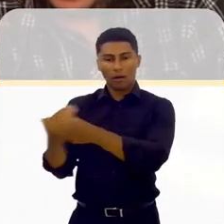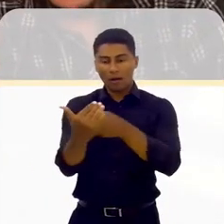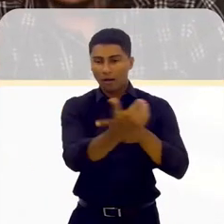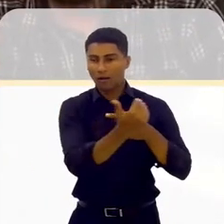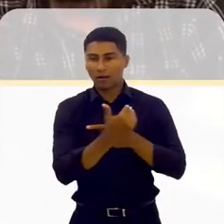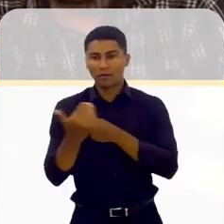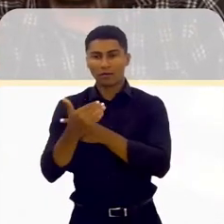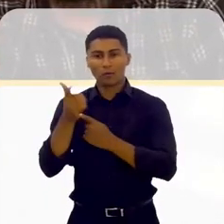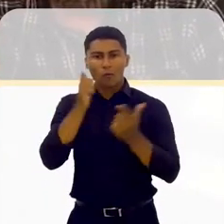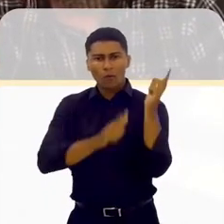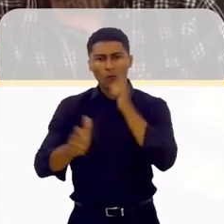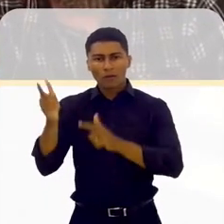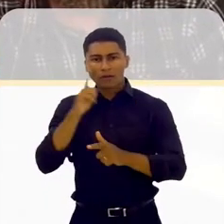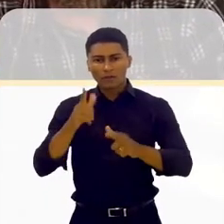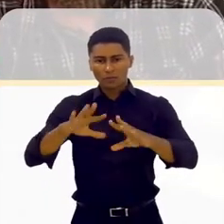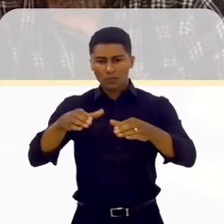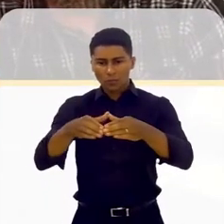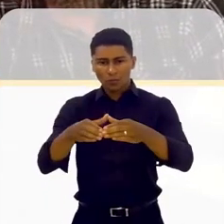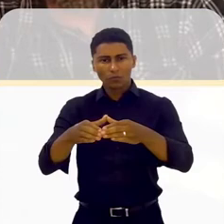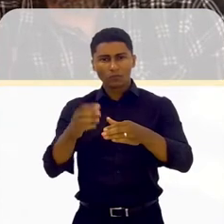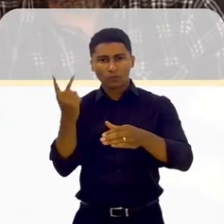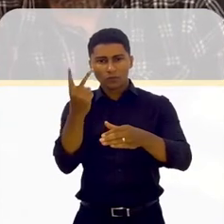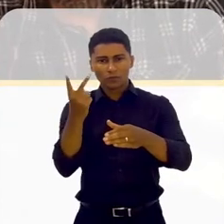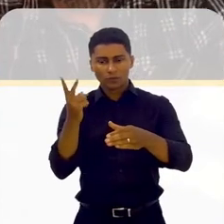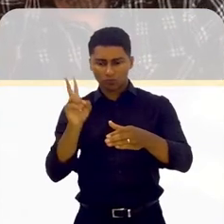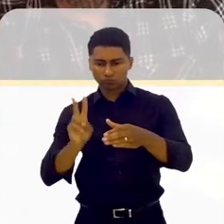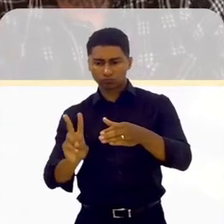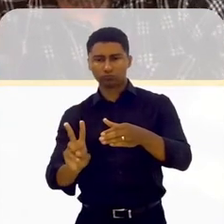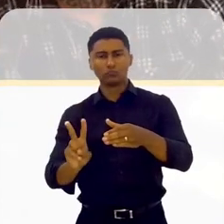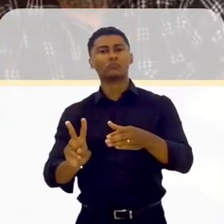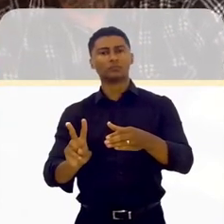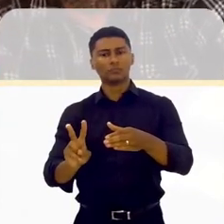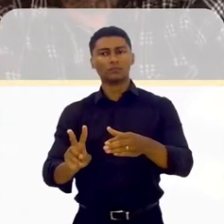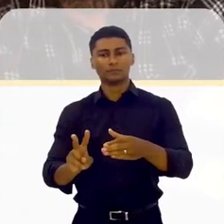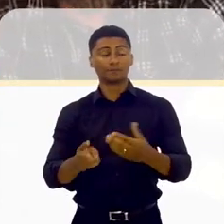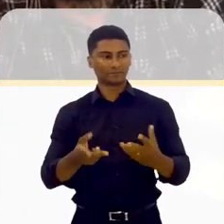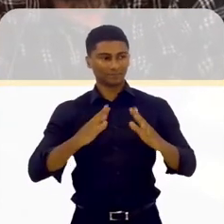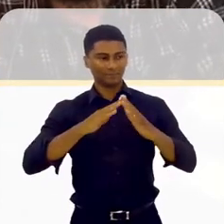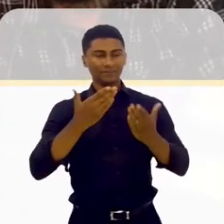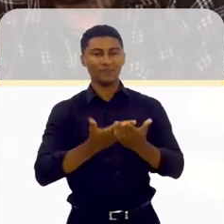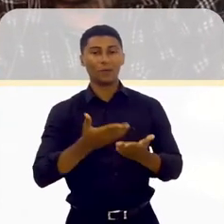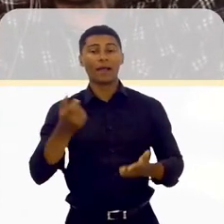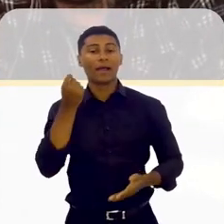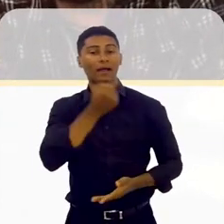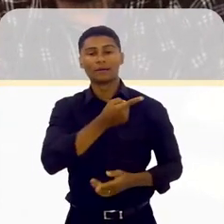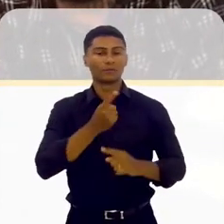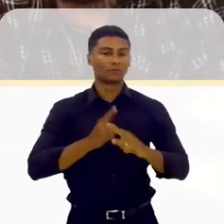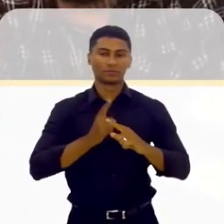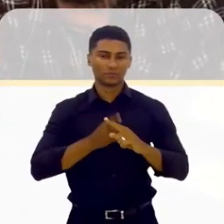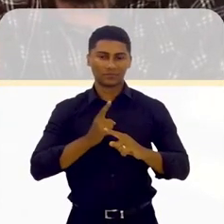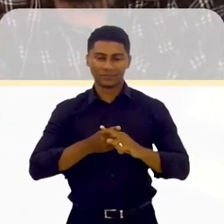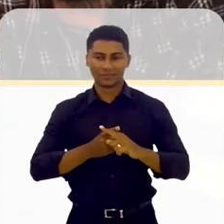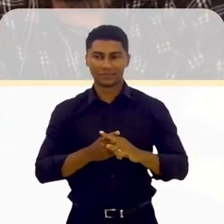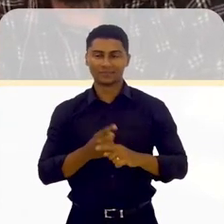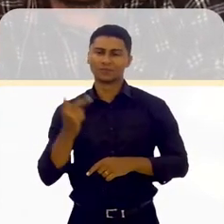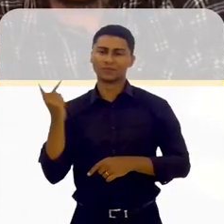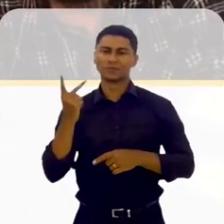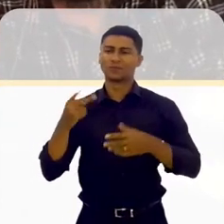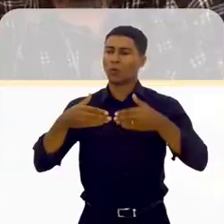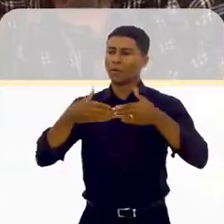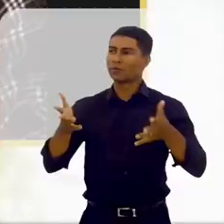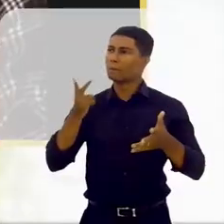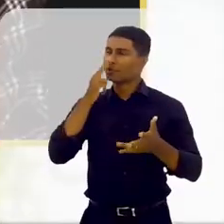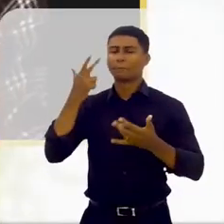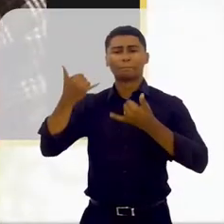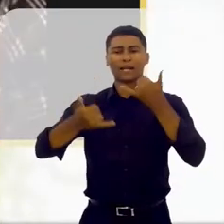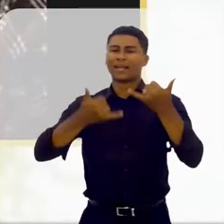aí conseguiram ficar na mesma turma. Na escola foi engraçado que a gente começou numa